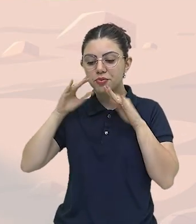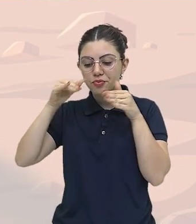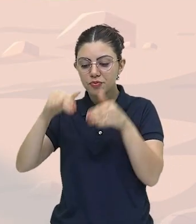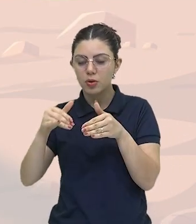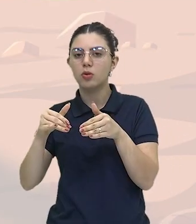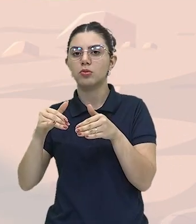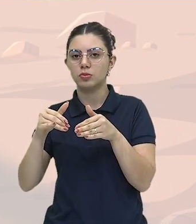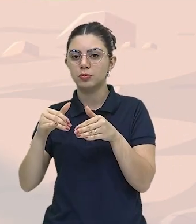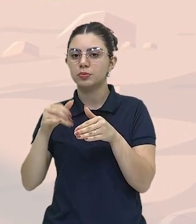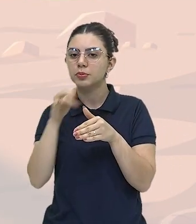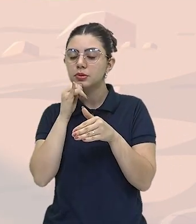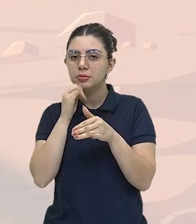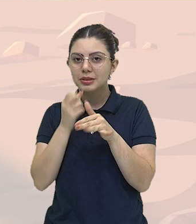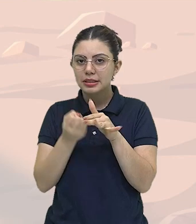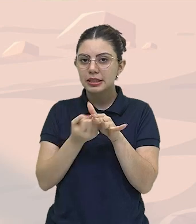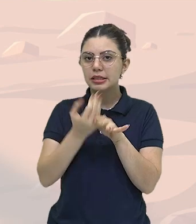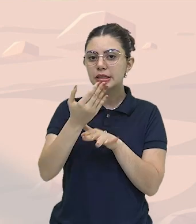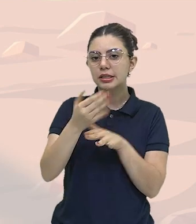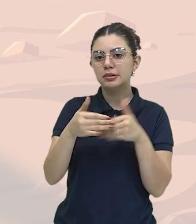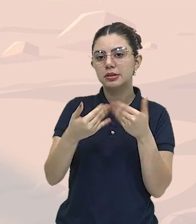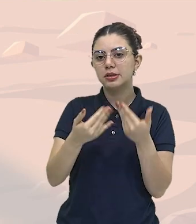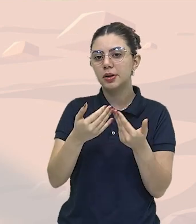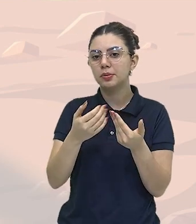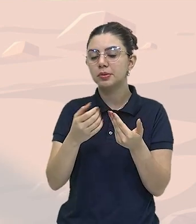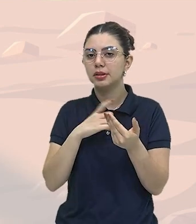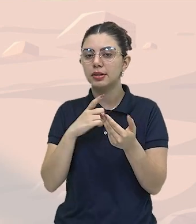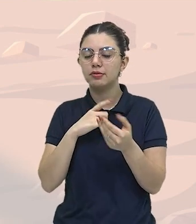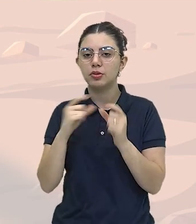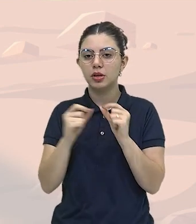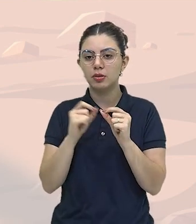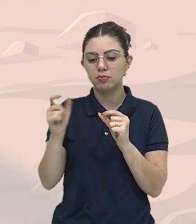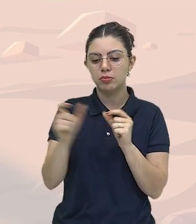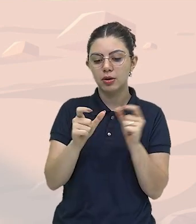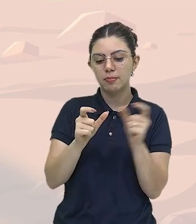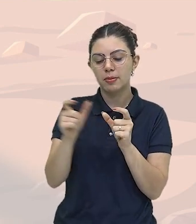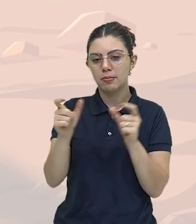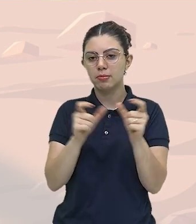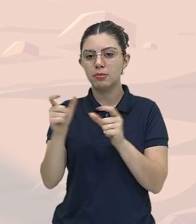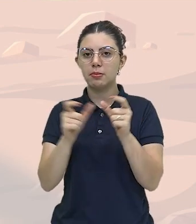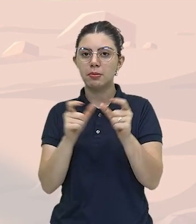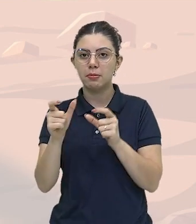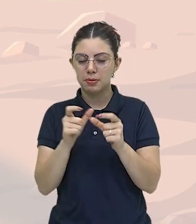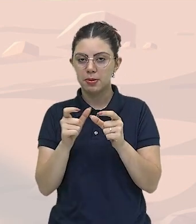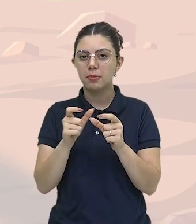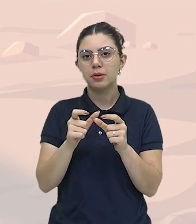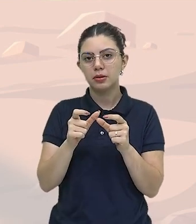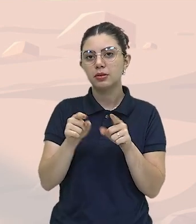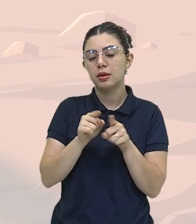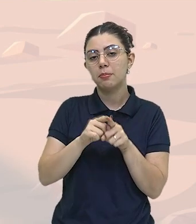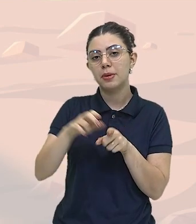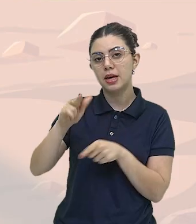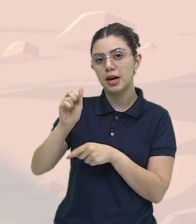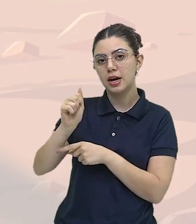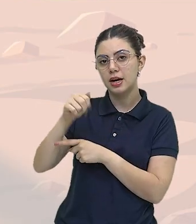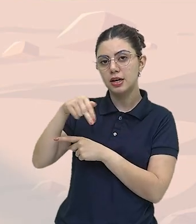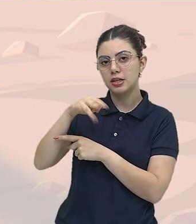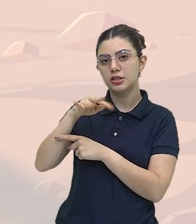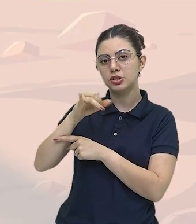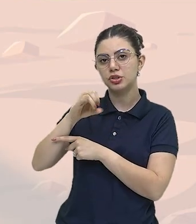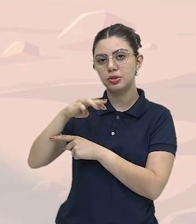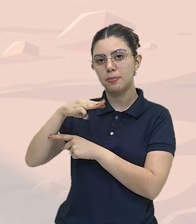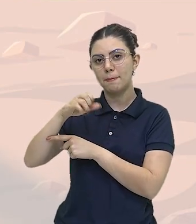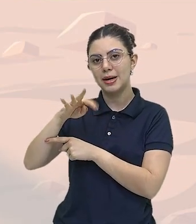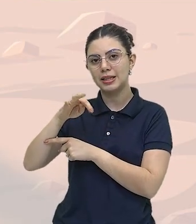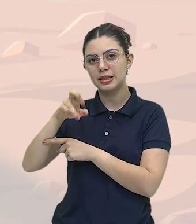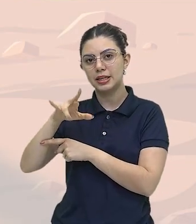quando a matéria ia surgindo, iam surgindo aos pares de matéria e antimatéria. E, de repente, ocorreu algo que